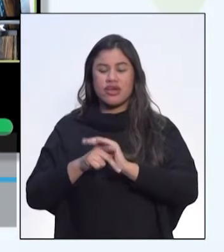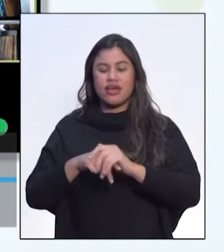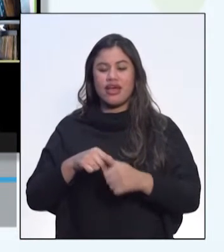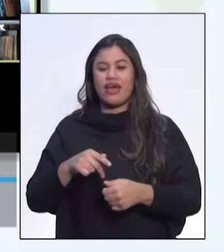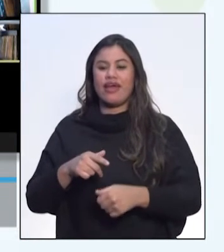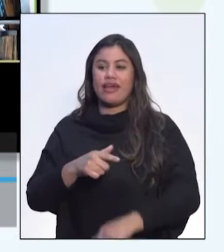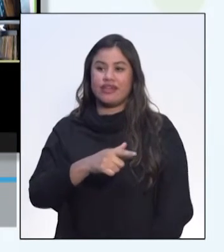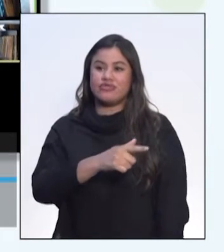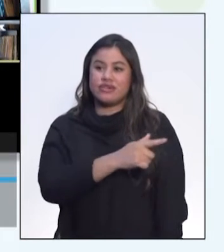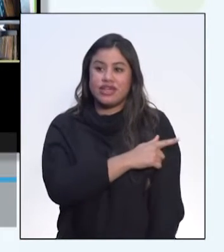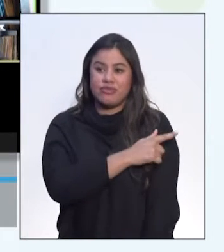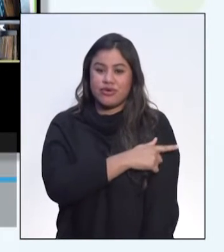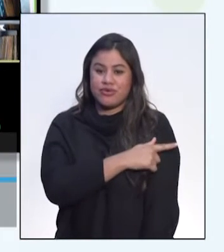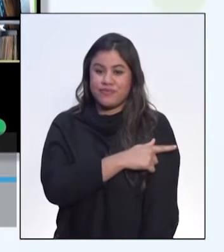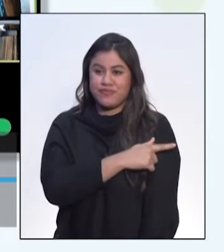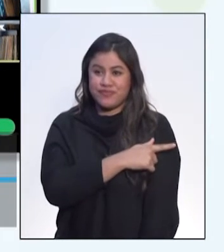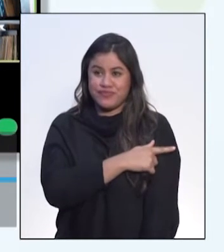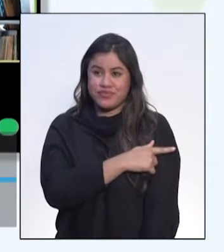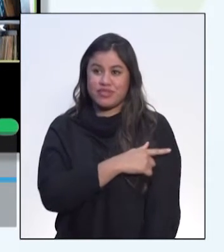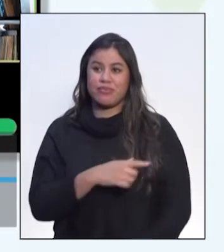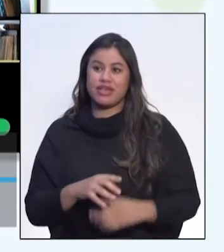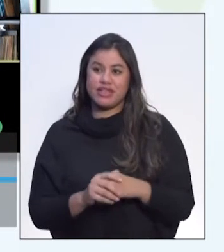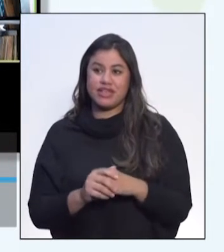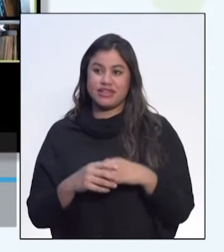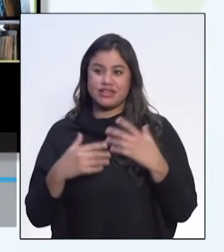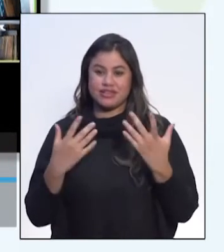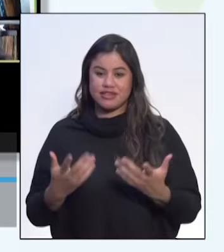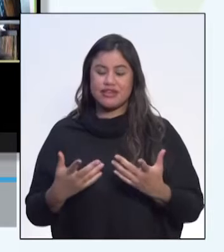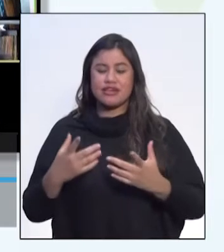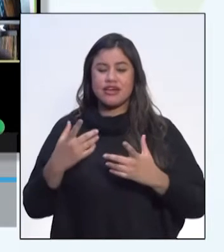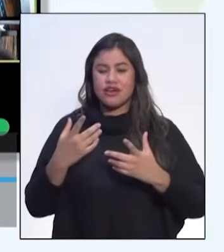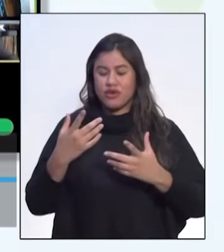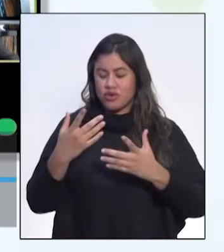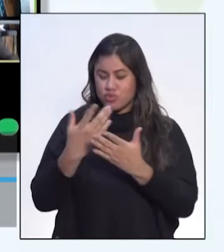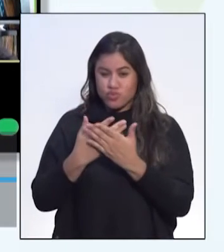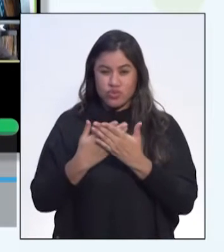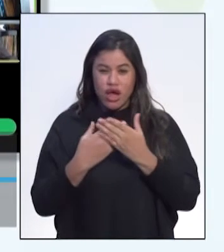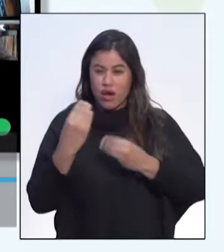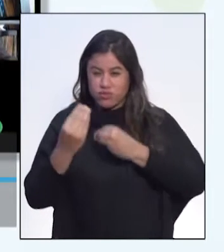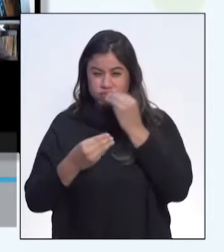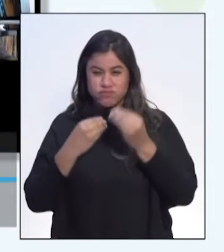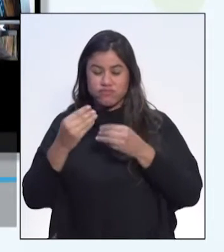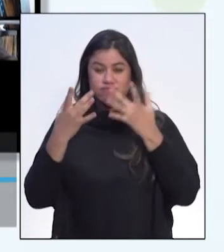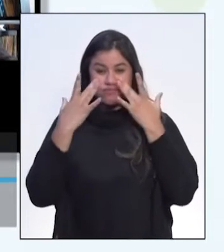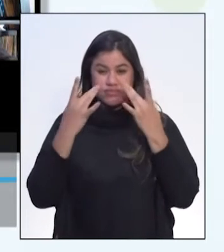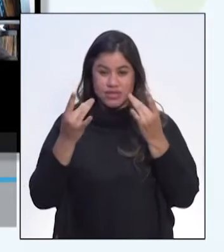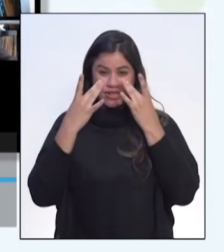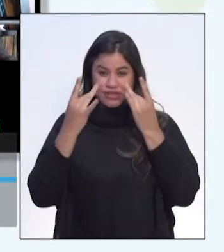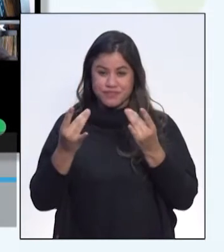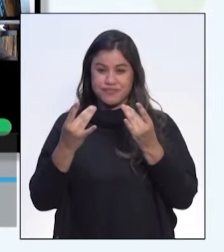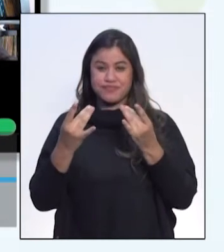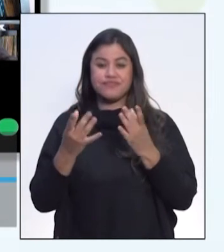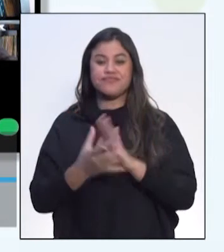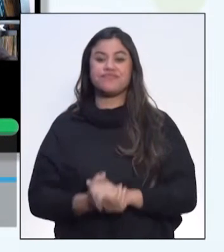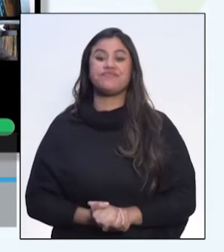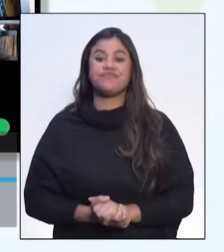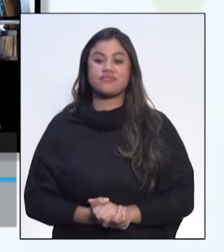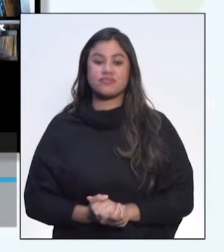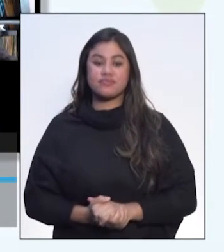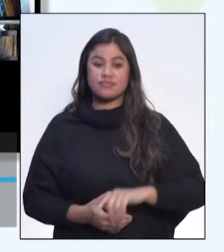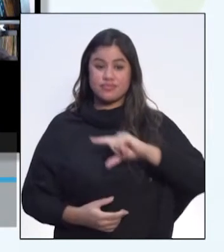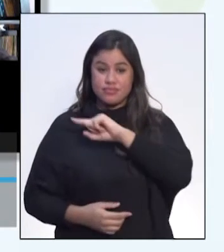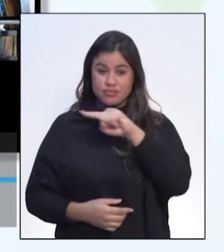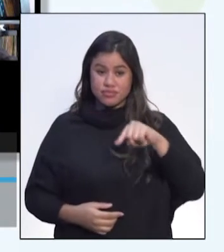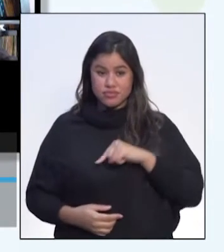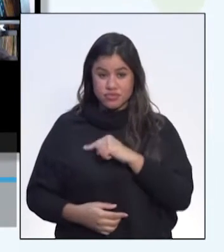com os estudantes? Como é que vocês faziam para levantar os interesses, enfim? A gente